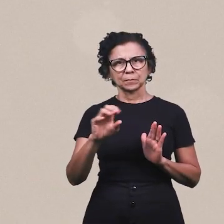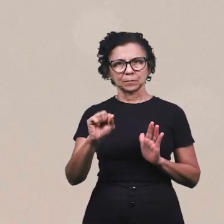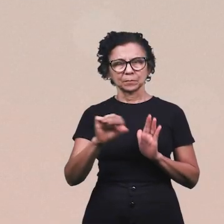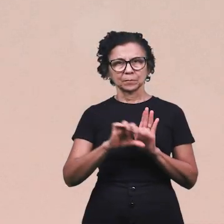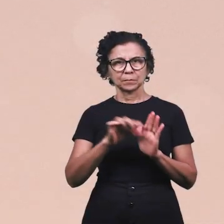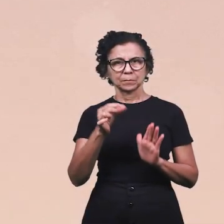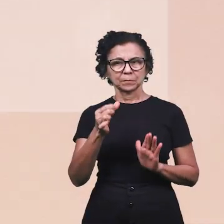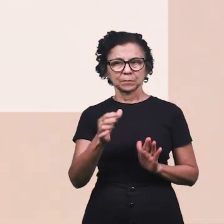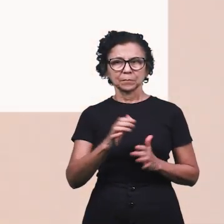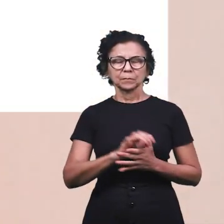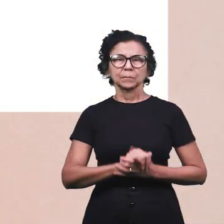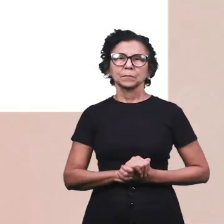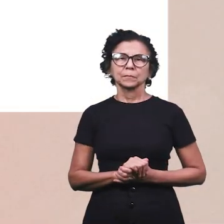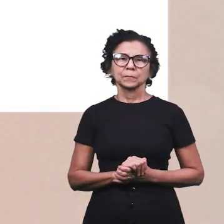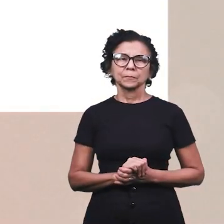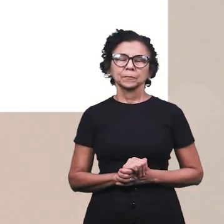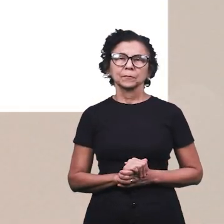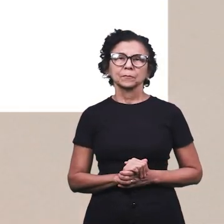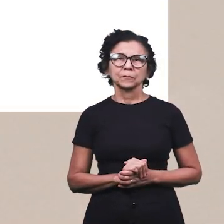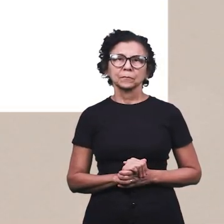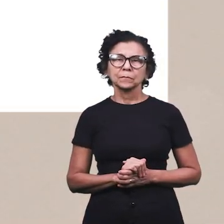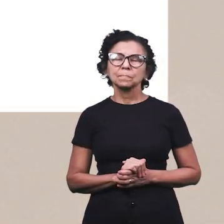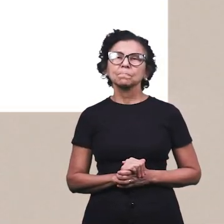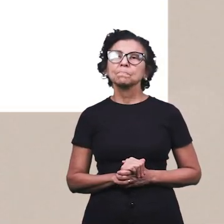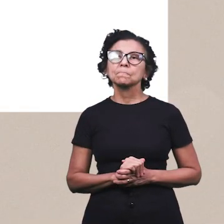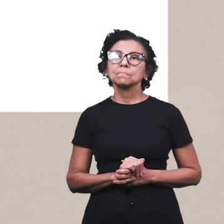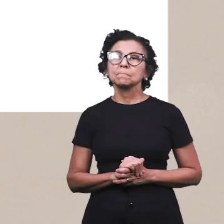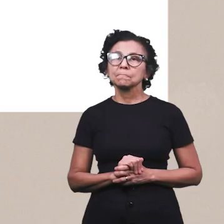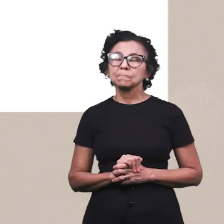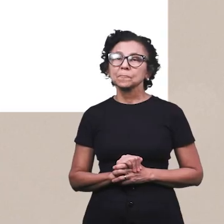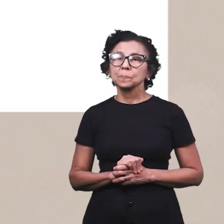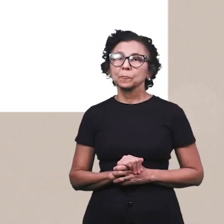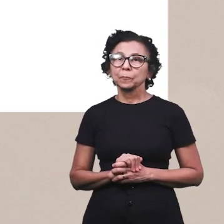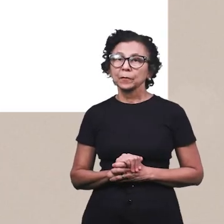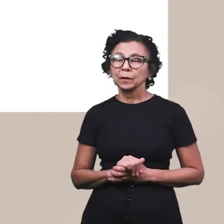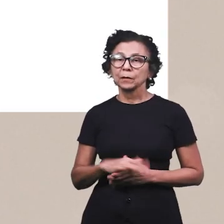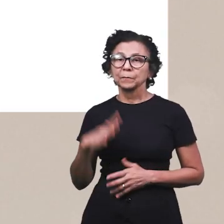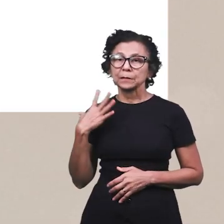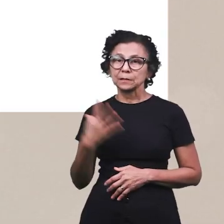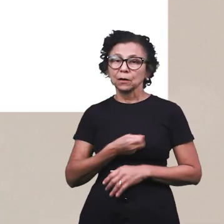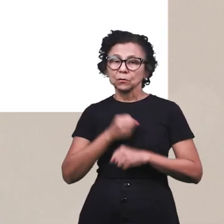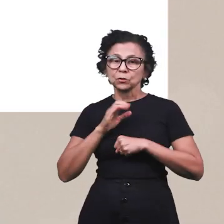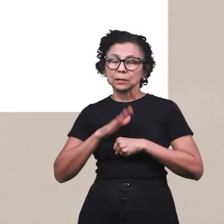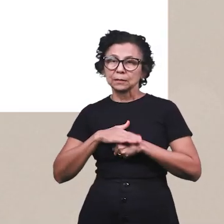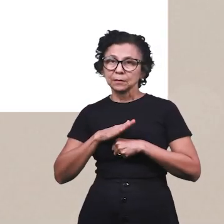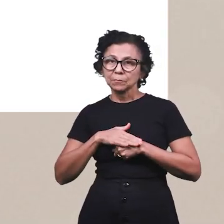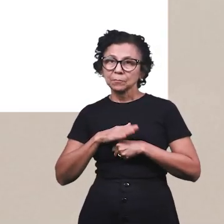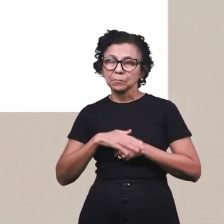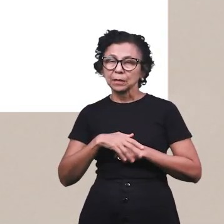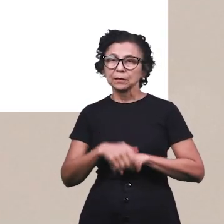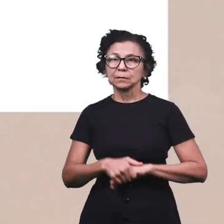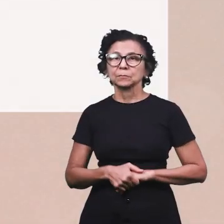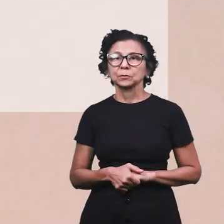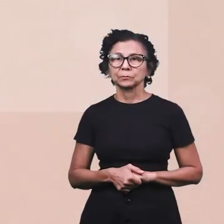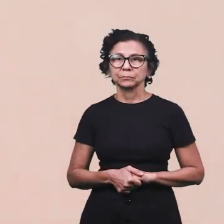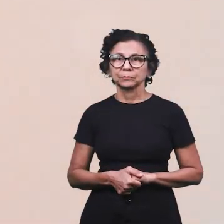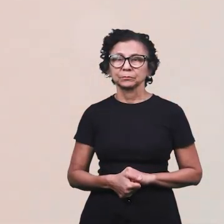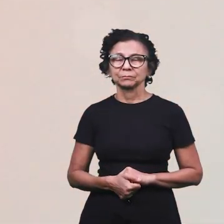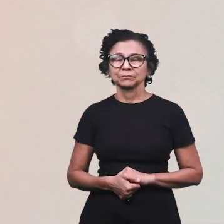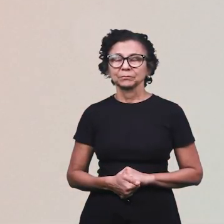versículo 6, diz assim: fugi, salvai as vossas vidas, e sereis como a tamareira no